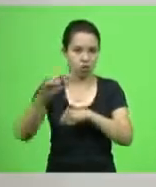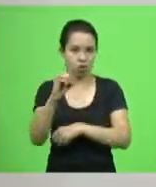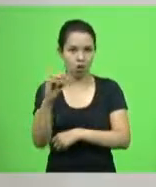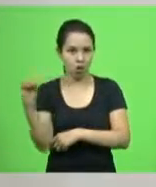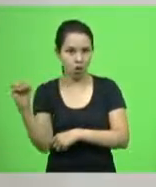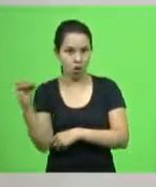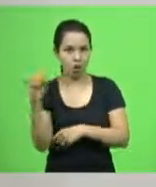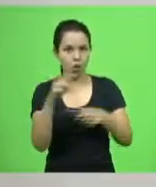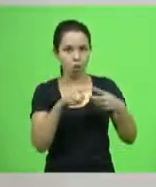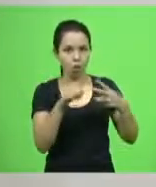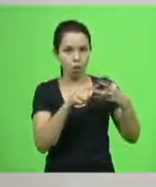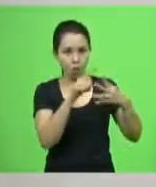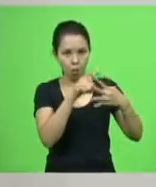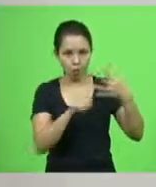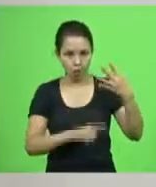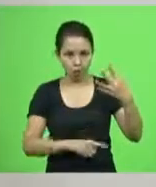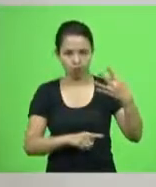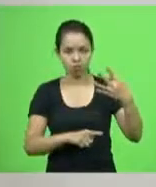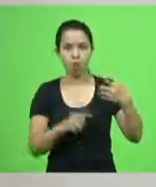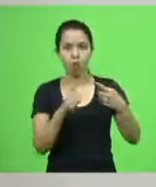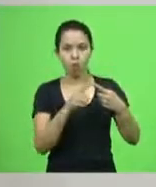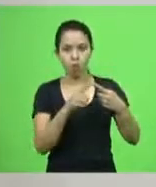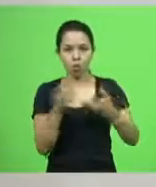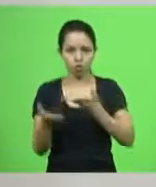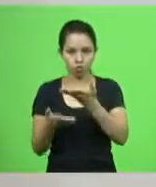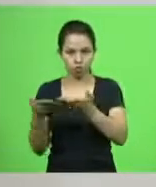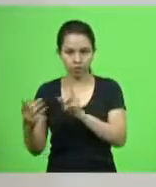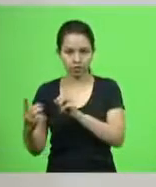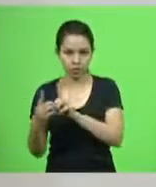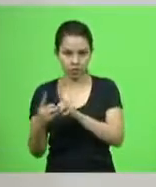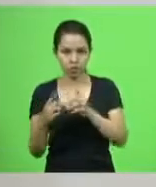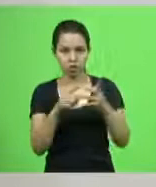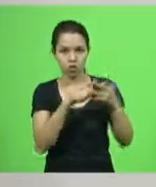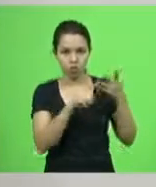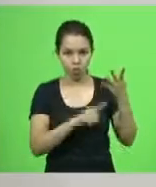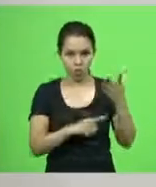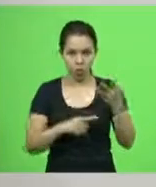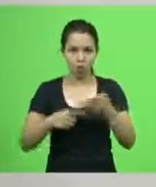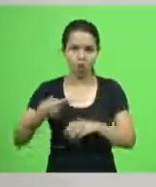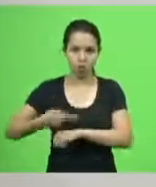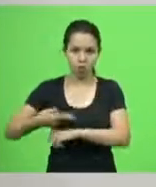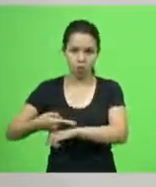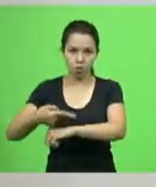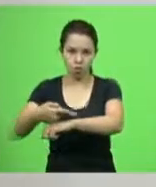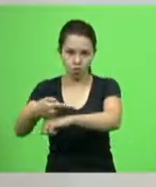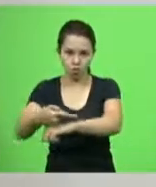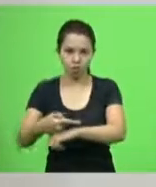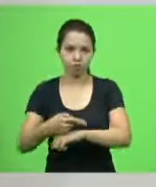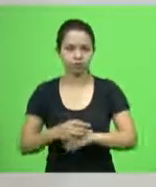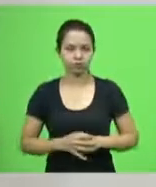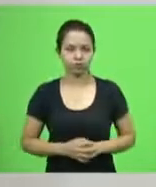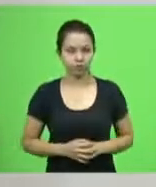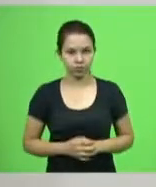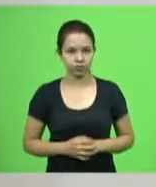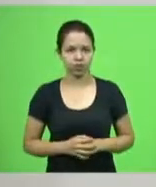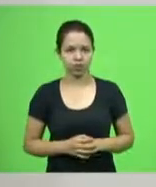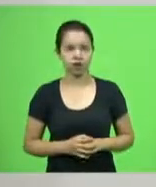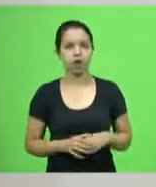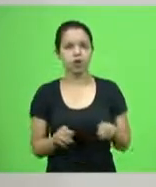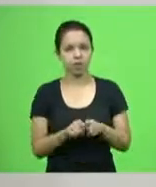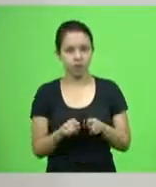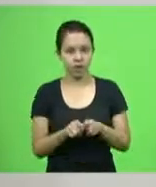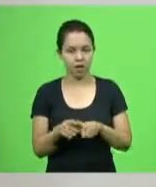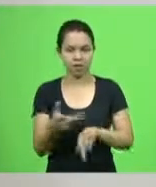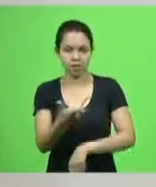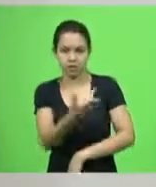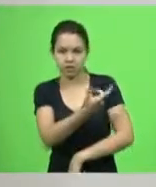4 subgrupos. Um que vai cuidar do atendimento, o outro dos leitos de regulação, terceiro, sobre vacinação,